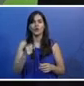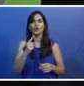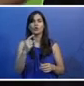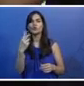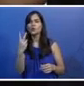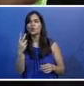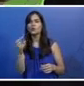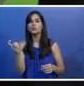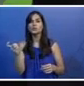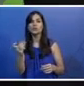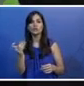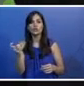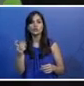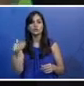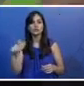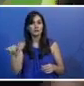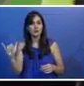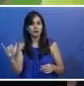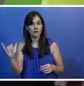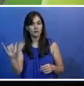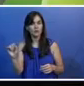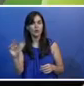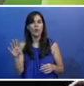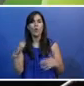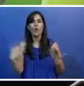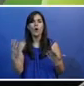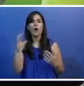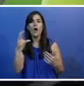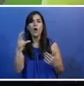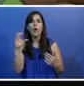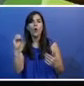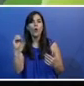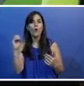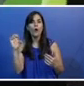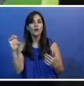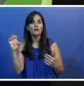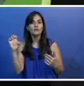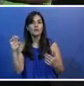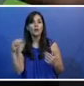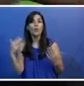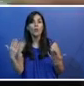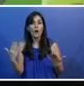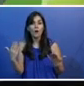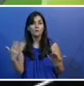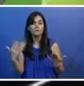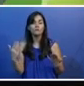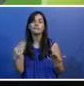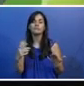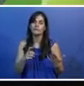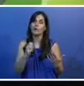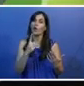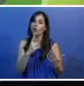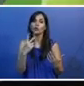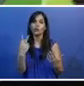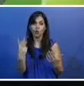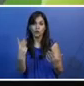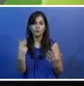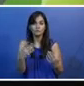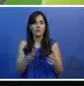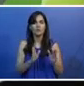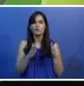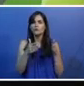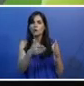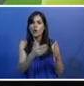12x, o meu coeficiente é o 12 apenas. E a parte literal são todas